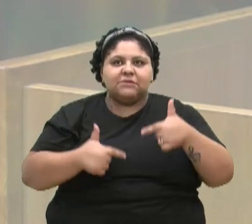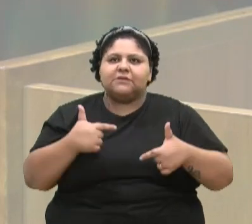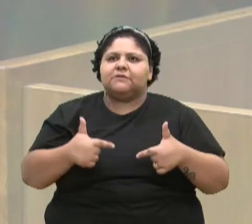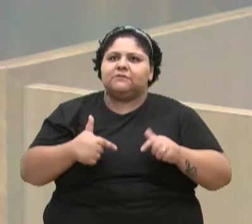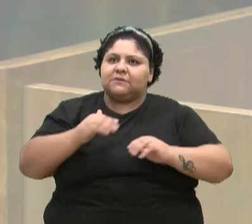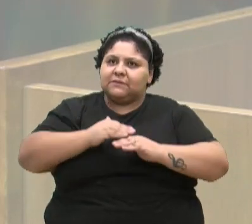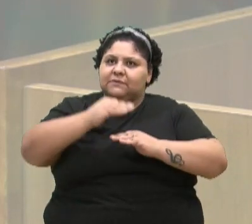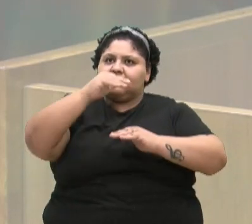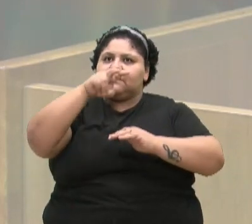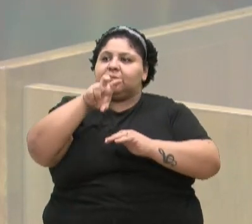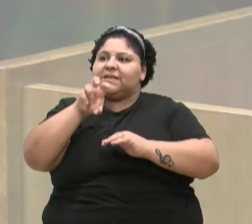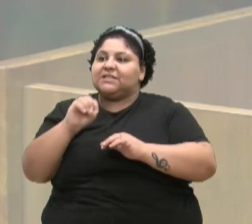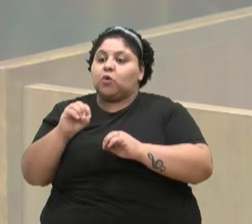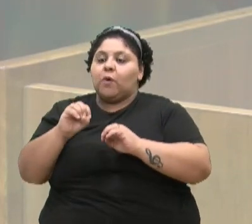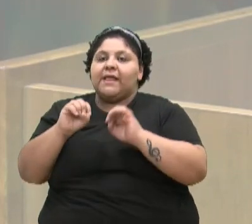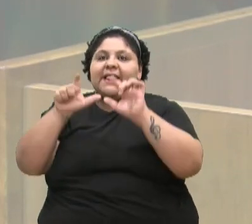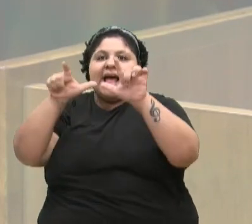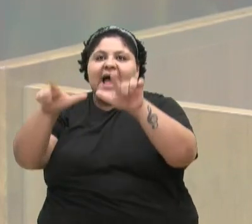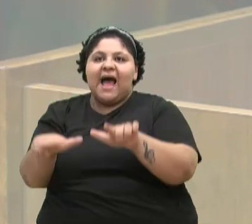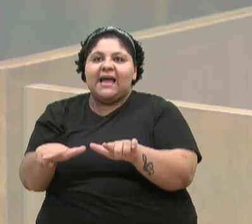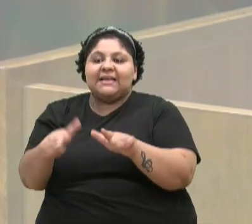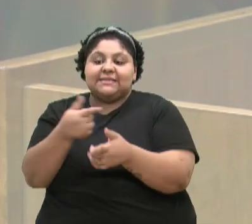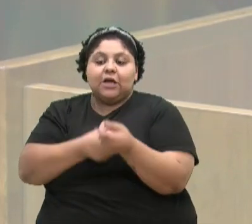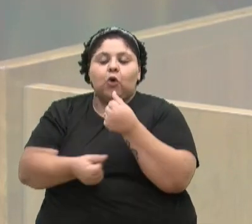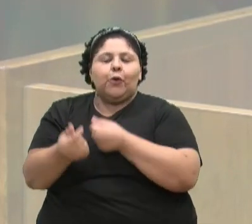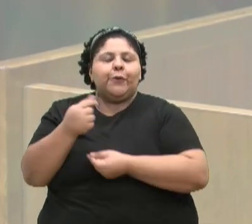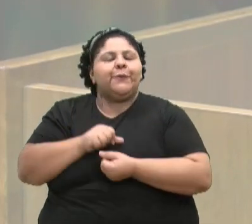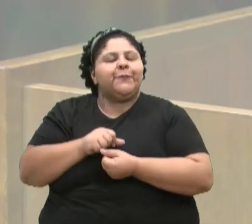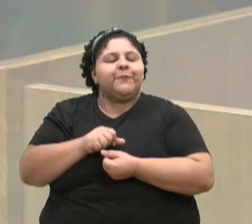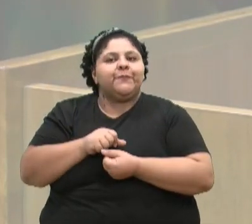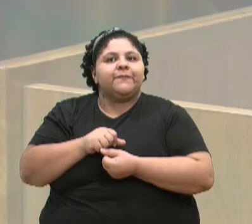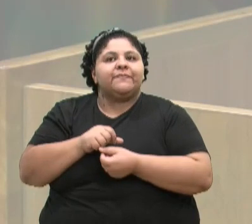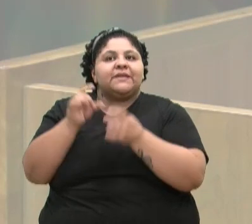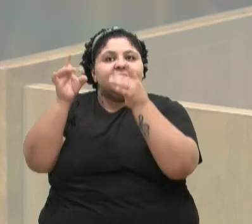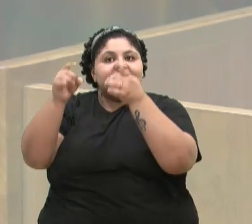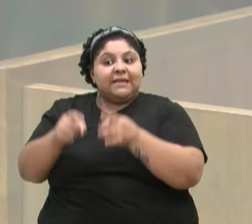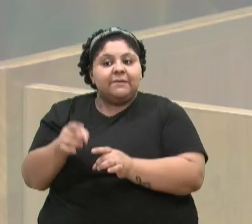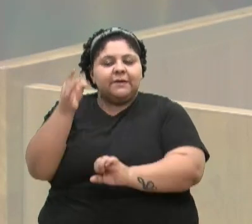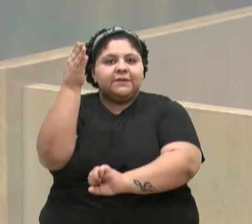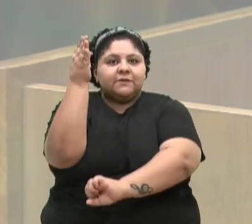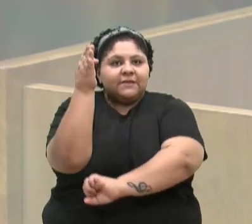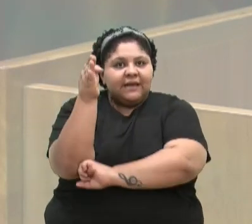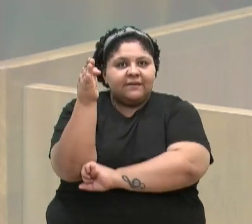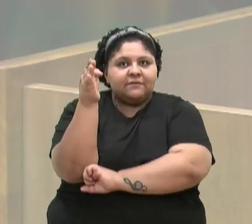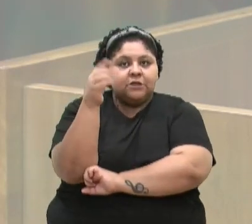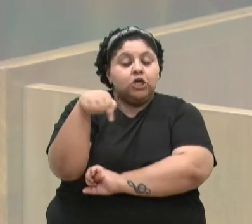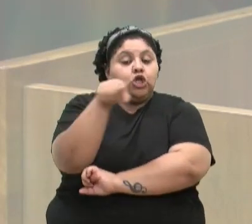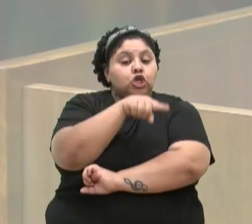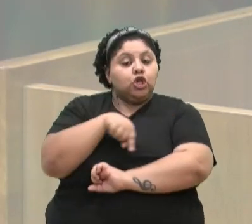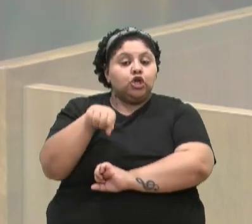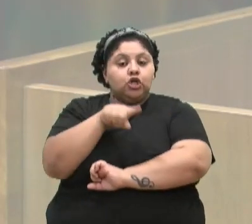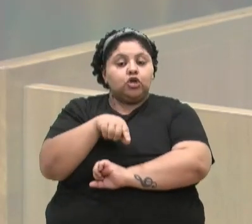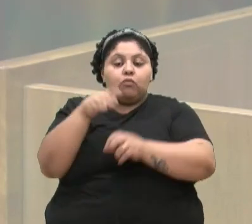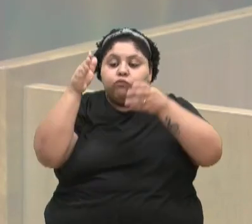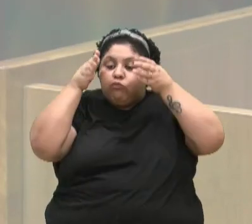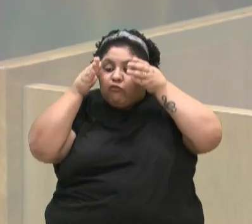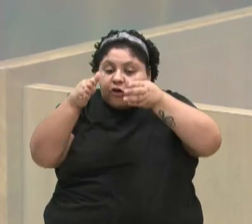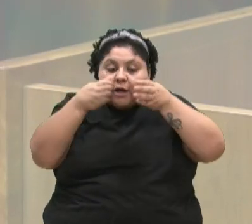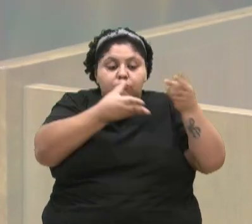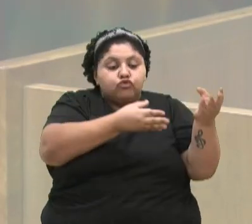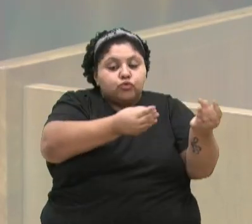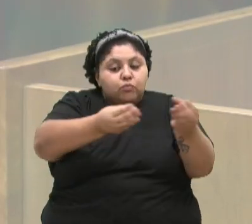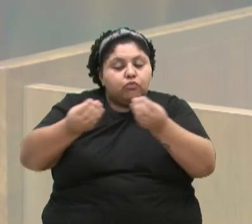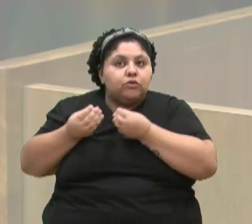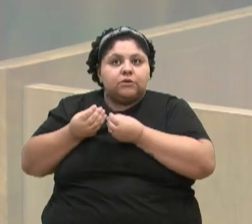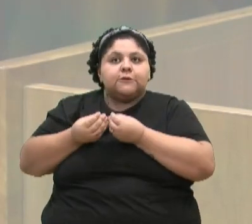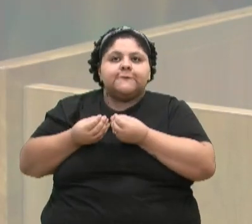mais de 50 setores da nossa economia. E, especialmente em hotelaria, nós focamos muito